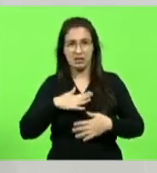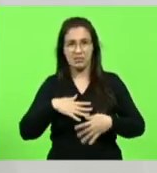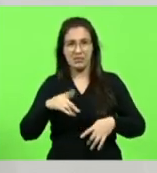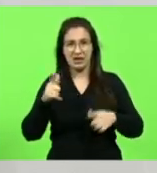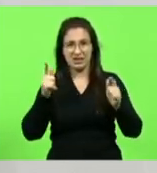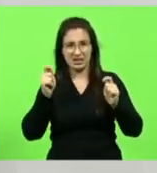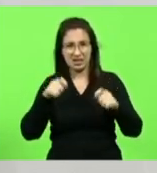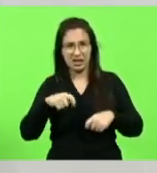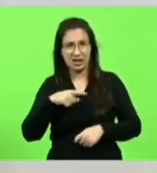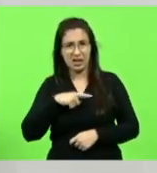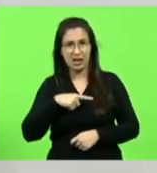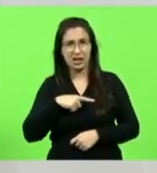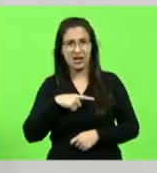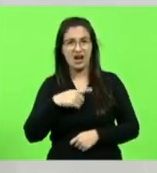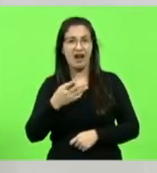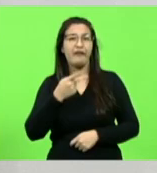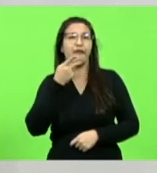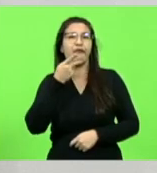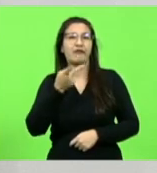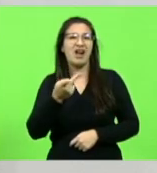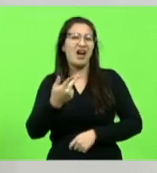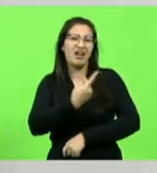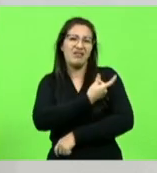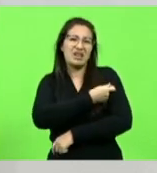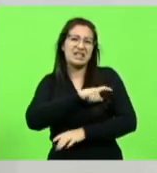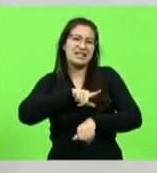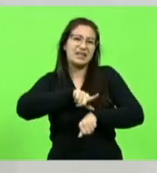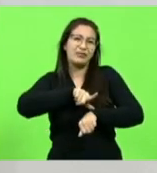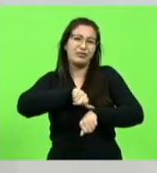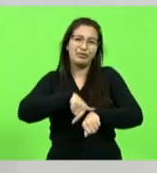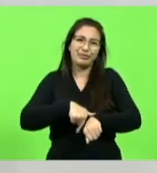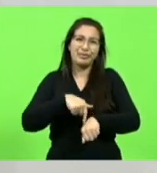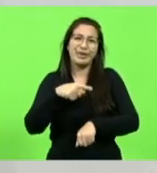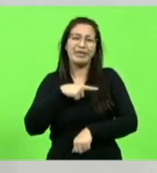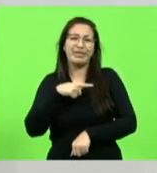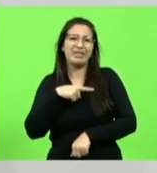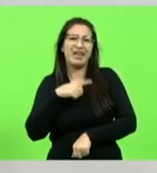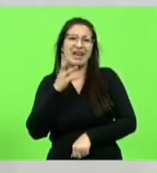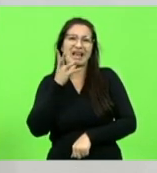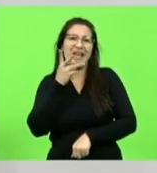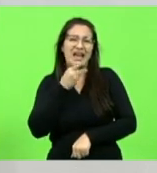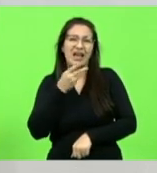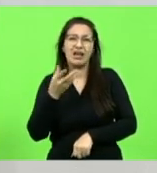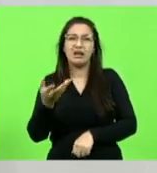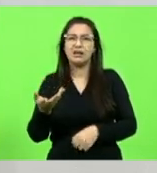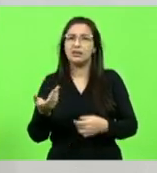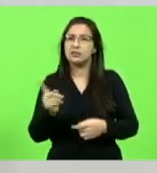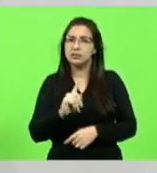porque a vacinação está atrasada. Horas! A vacinação tem a mesma velocidade